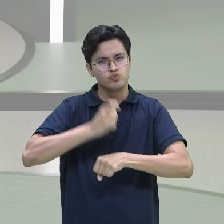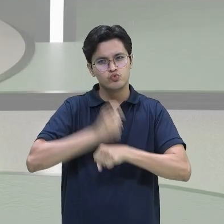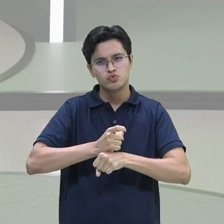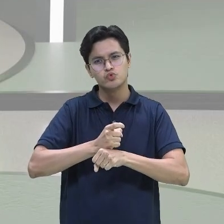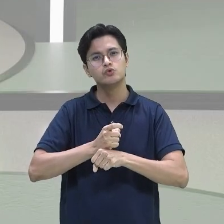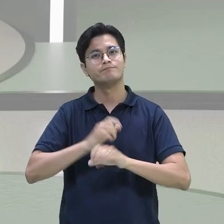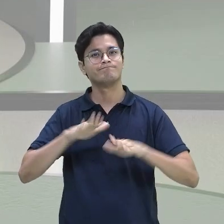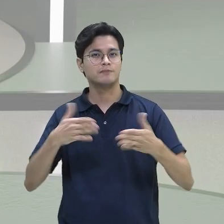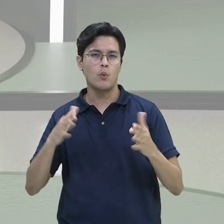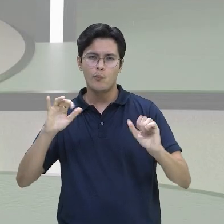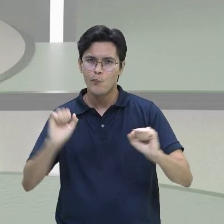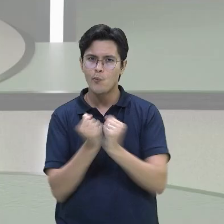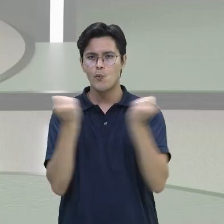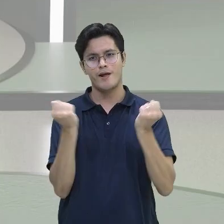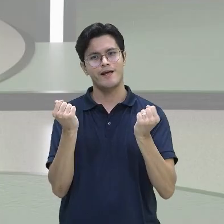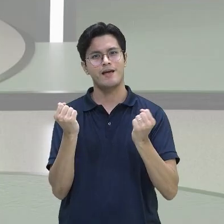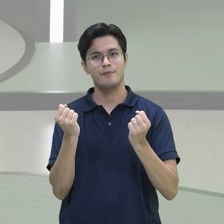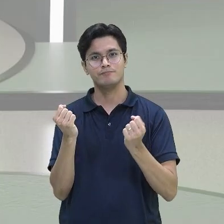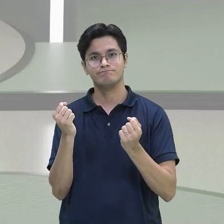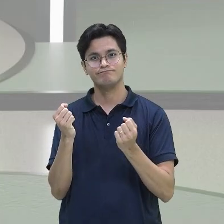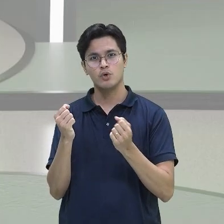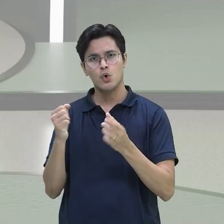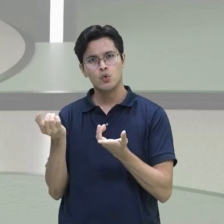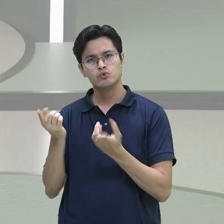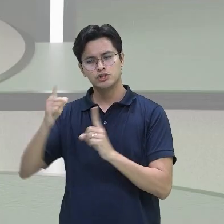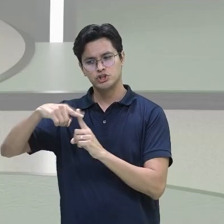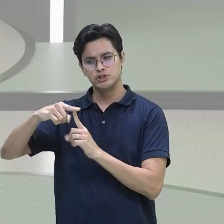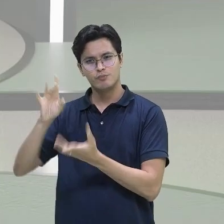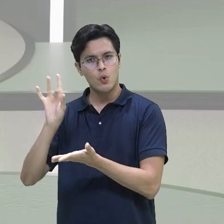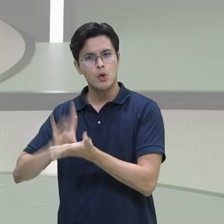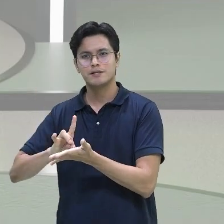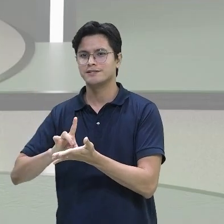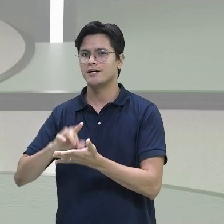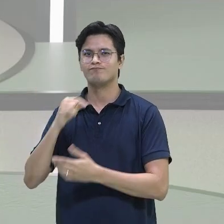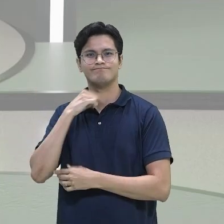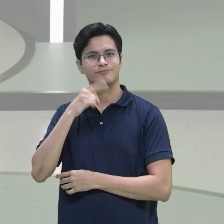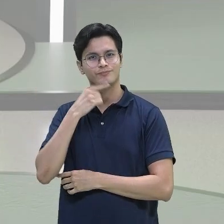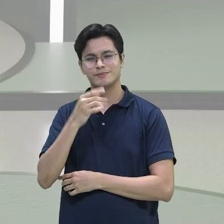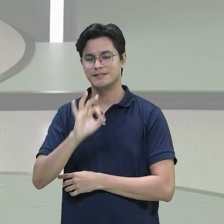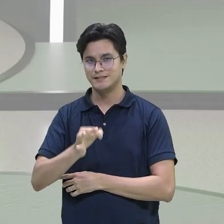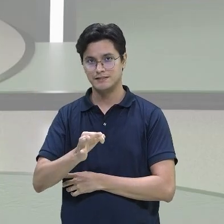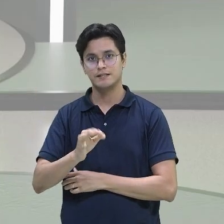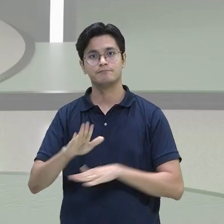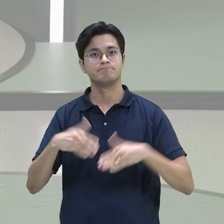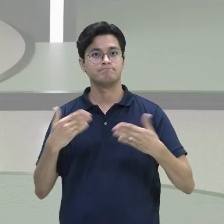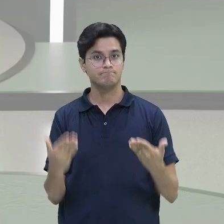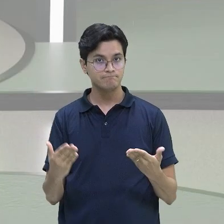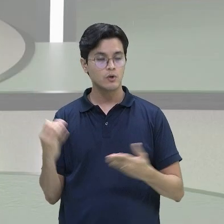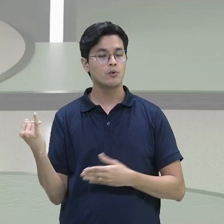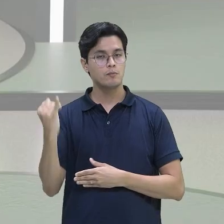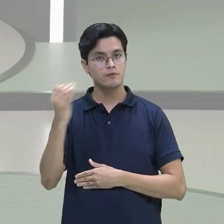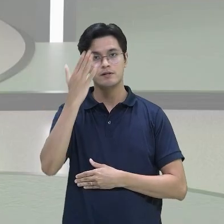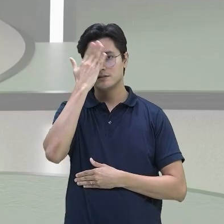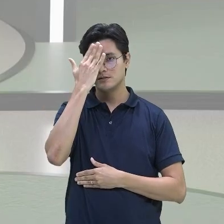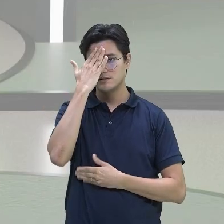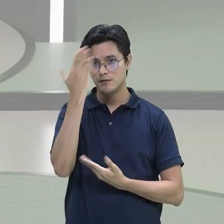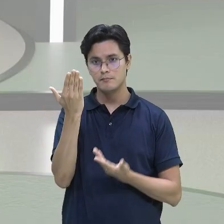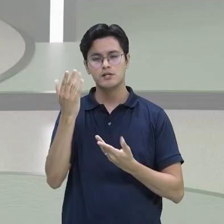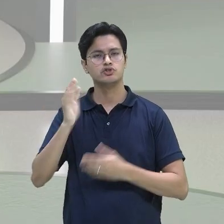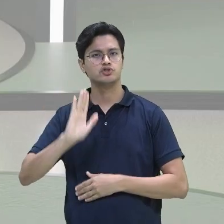como voltar à forma original, tá? É importante você saber disso. Dessa forma, nós já falamos sobre